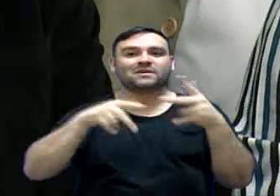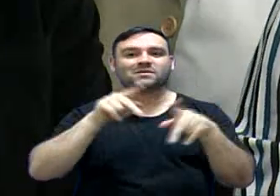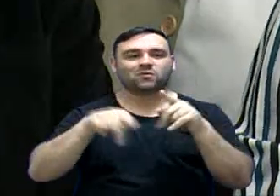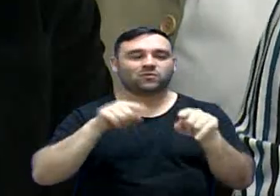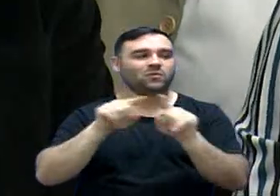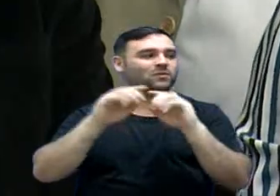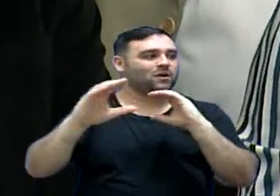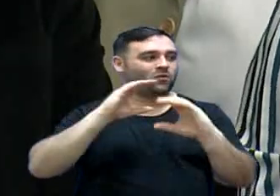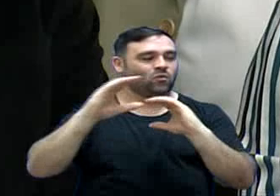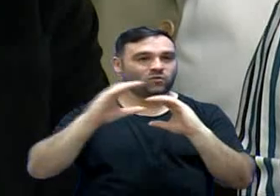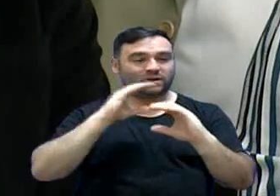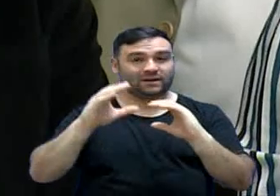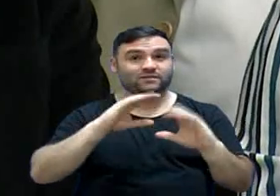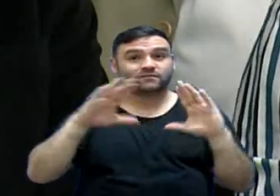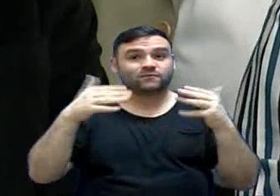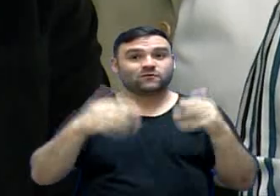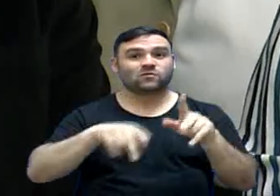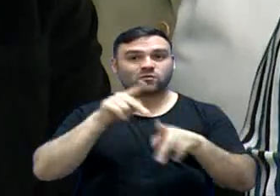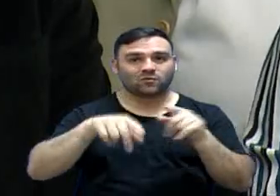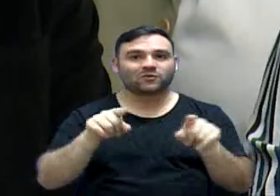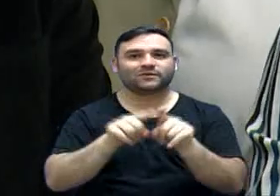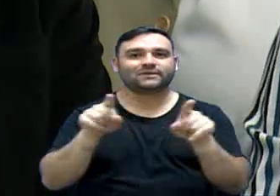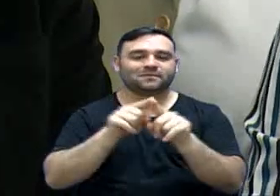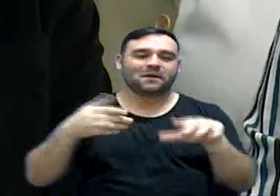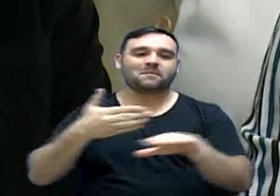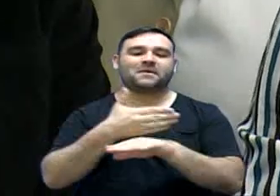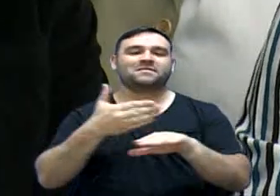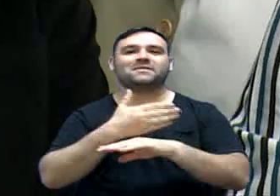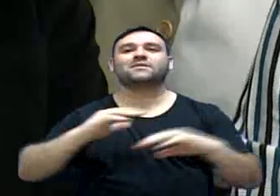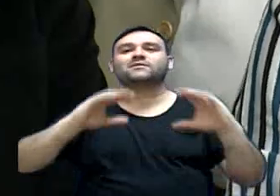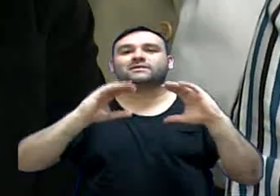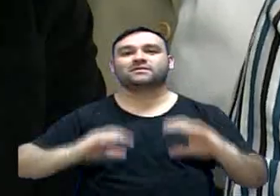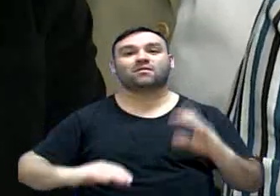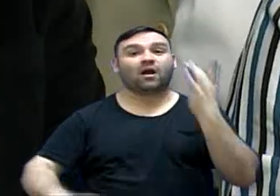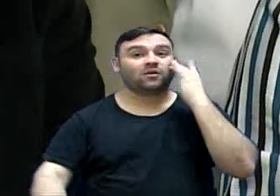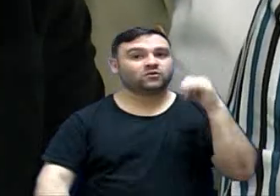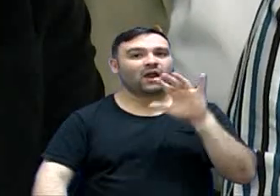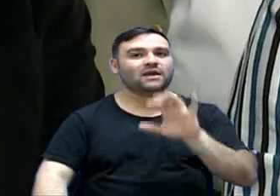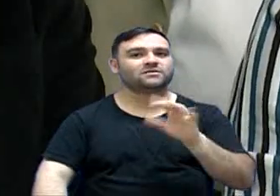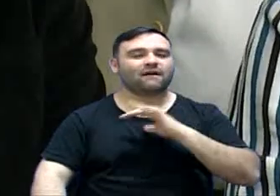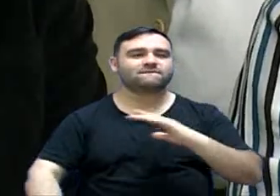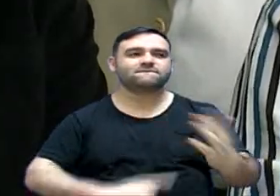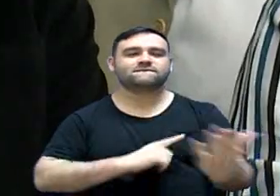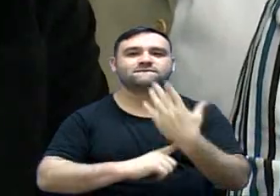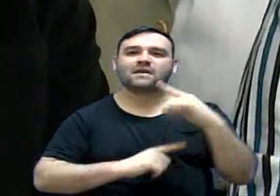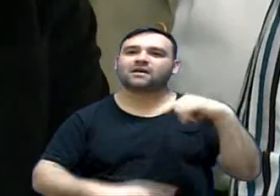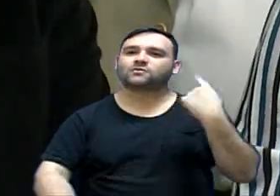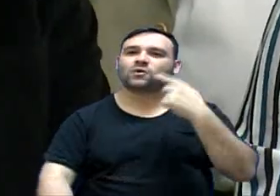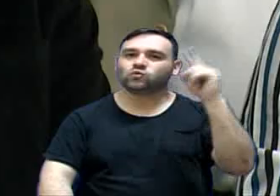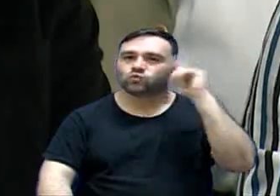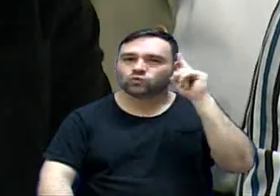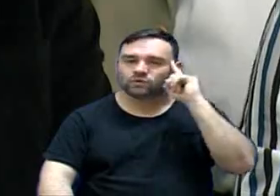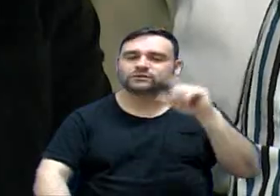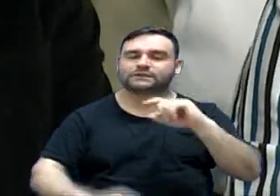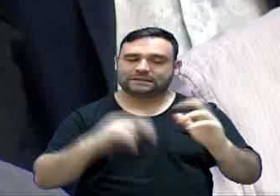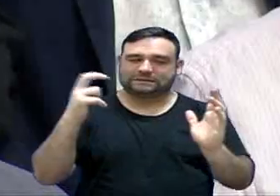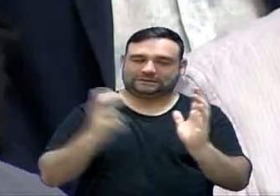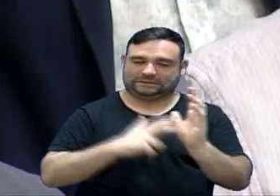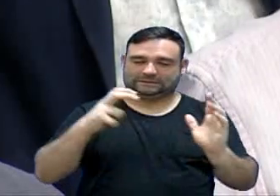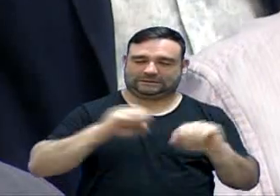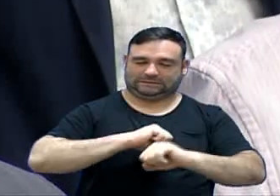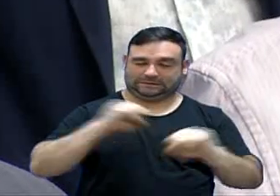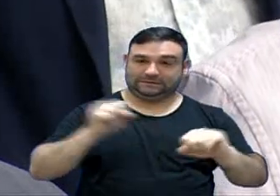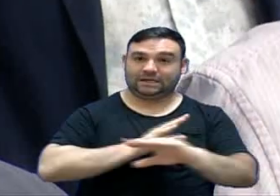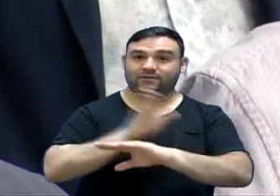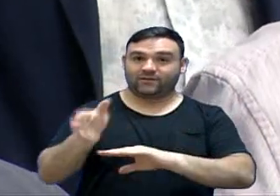de comunicação de interesse público e participação cidadã. Então, acho que isso é que faz a gente, todos os dias, levantar cedo, estar aqui